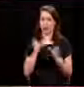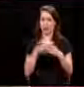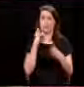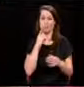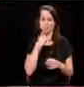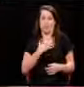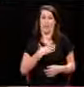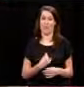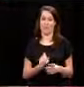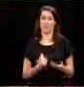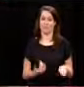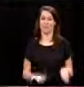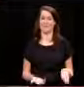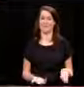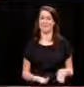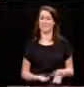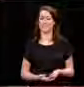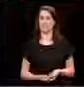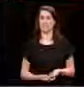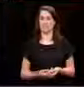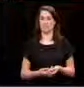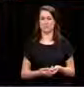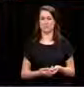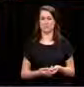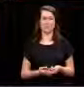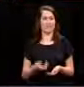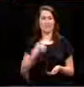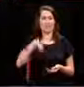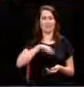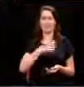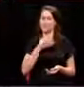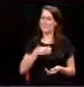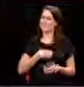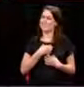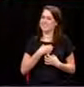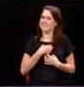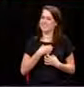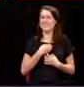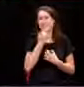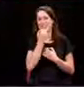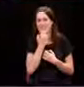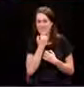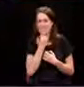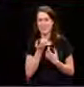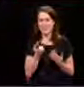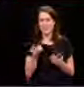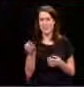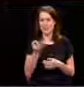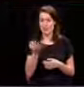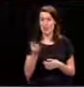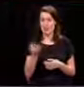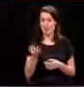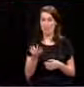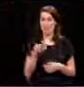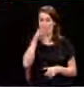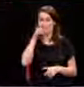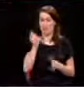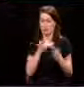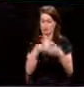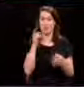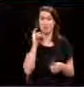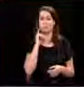E eu penso que isto é obviamente gratificante para nós e muito bom para eles terem esta possibilidade de se unirem ao clube,